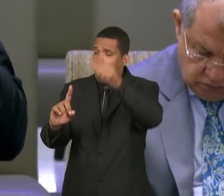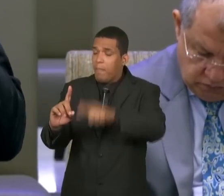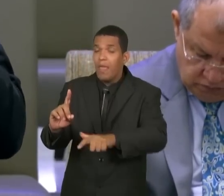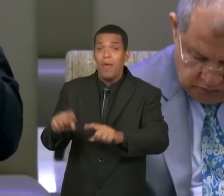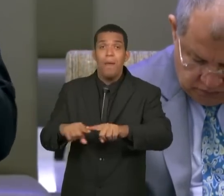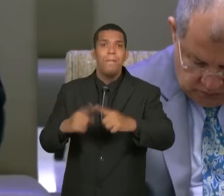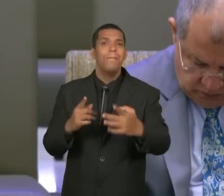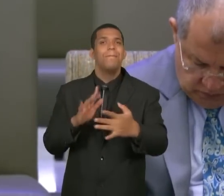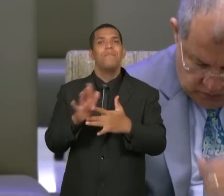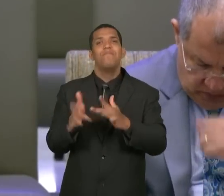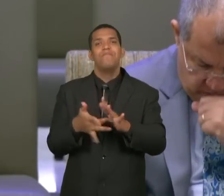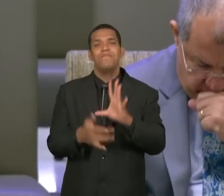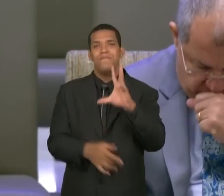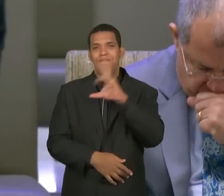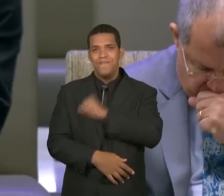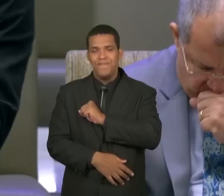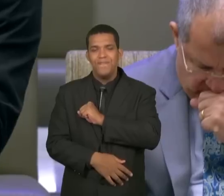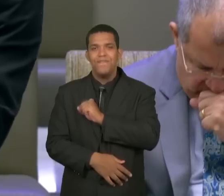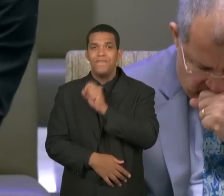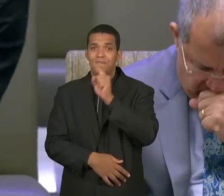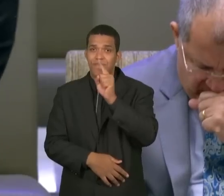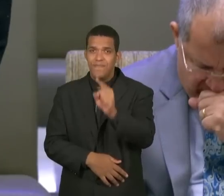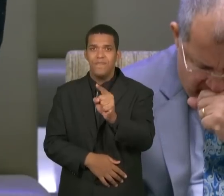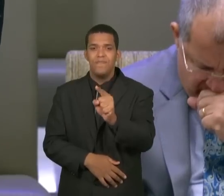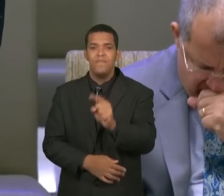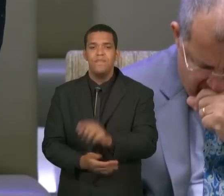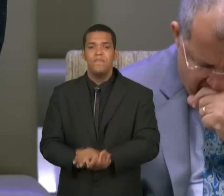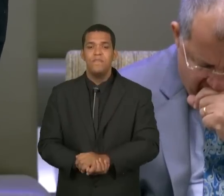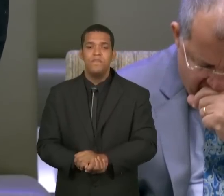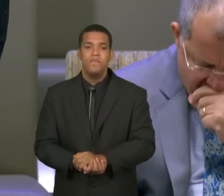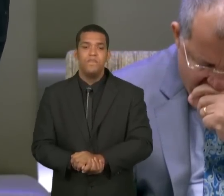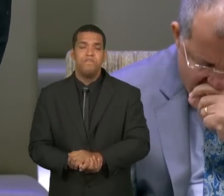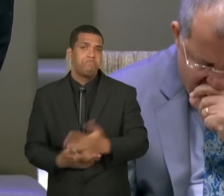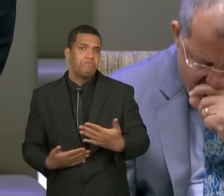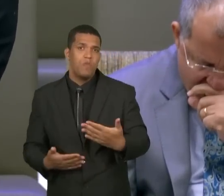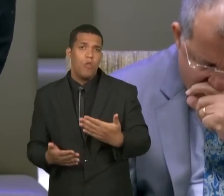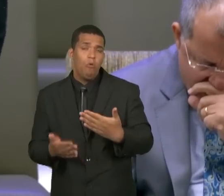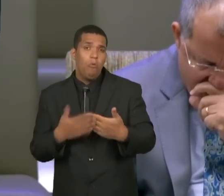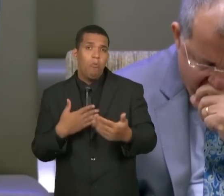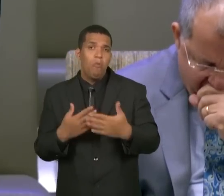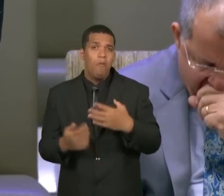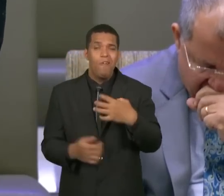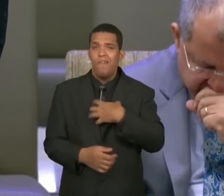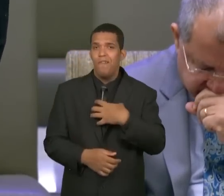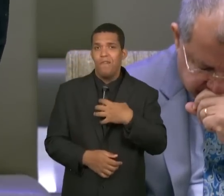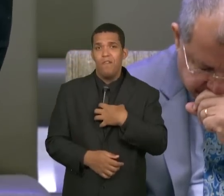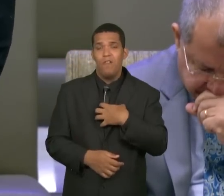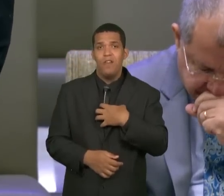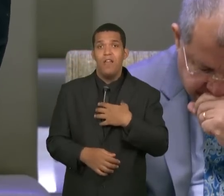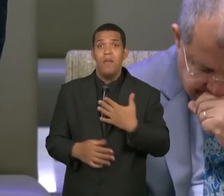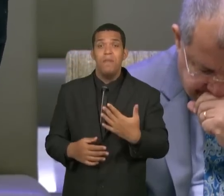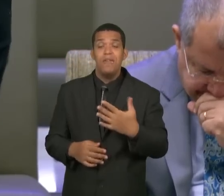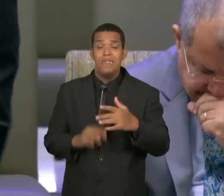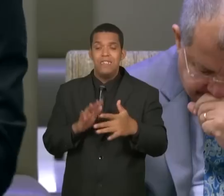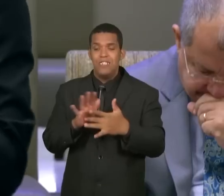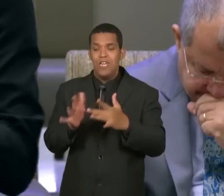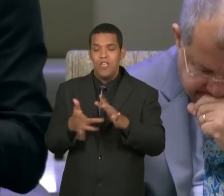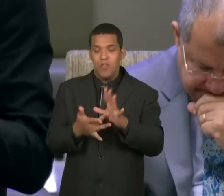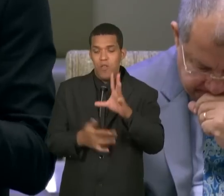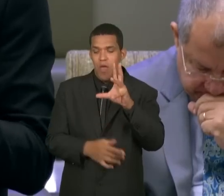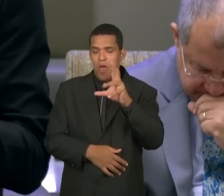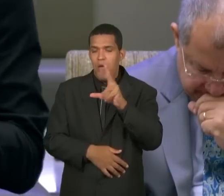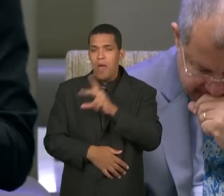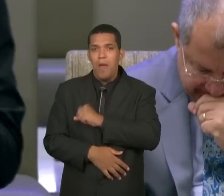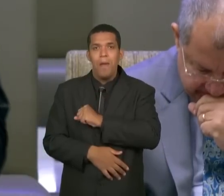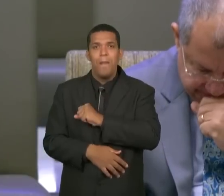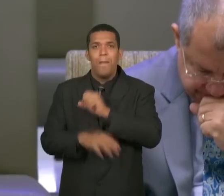amar você na condição em que você está Porque ele te ama com o amor que nasce no coração